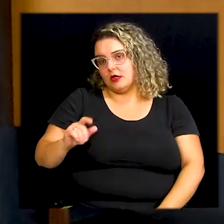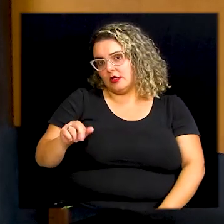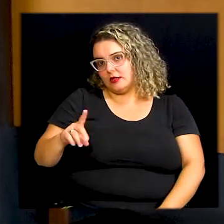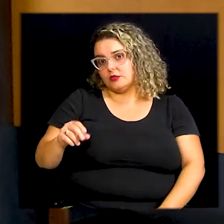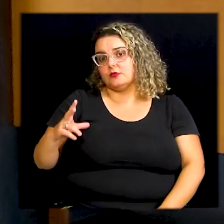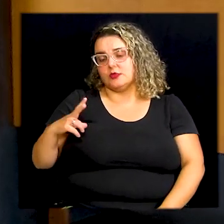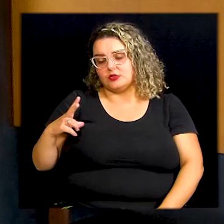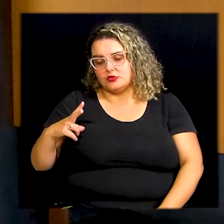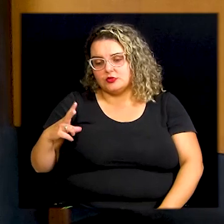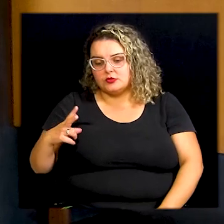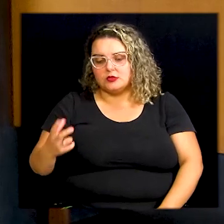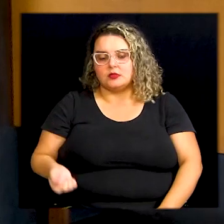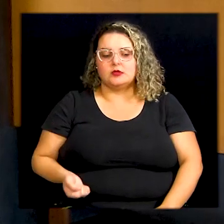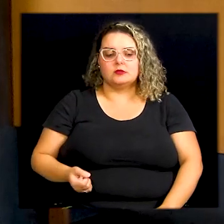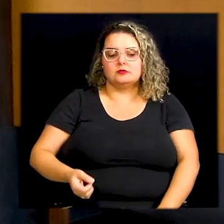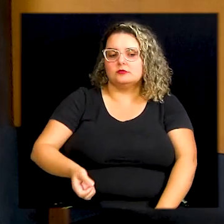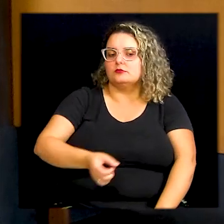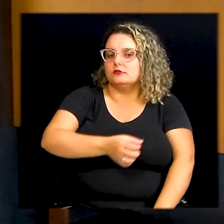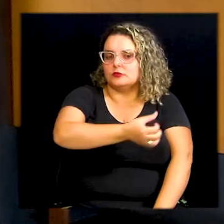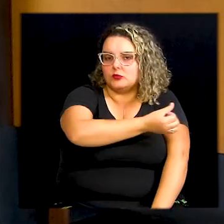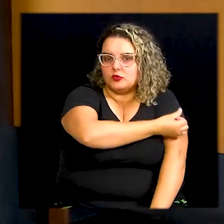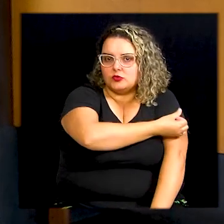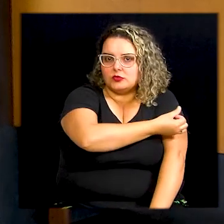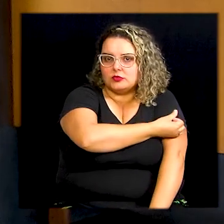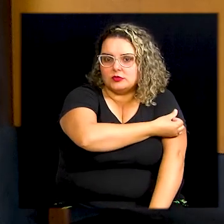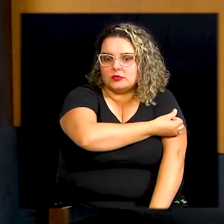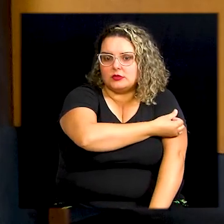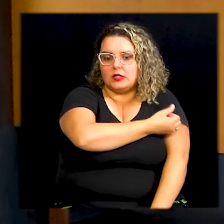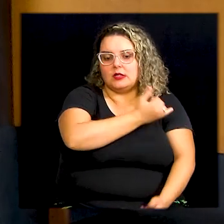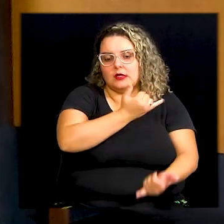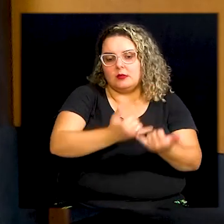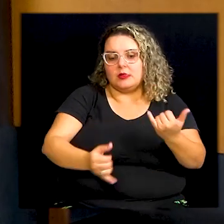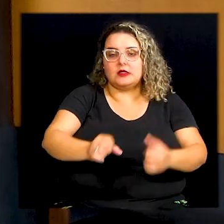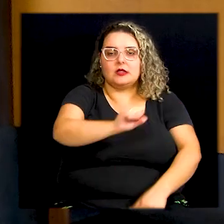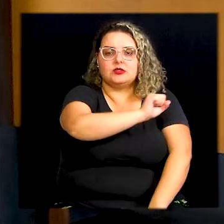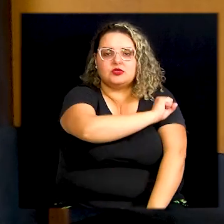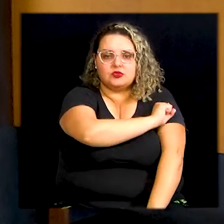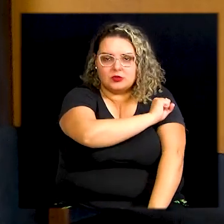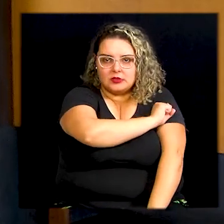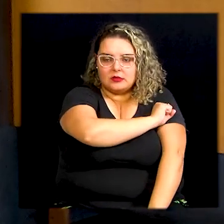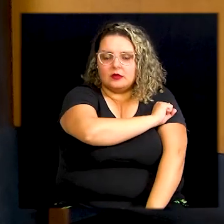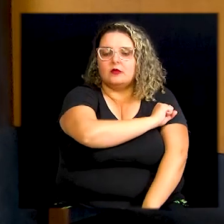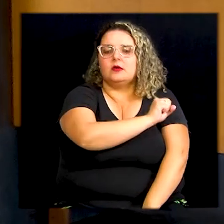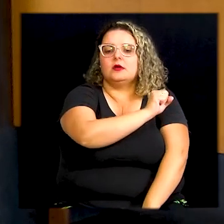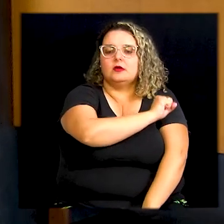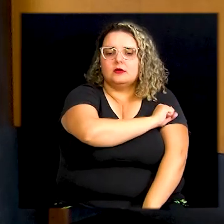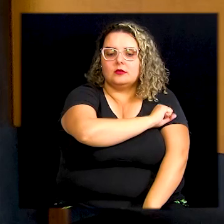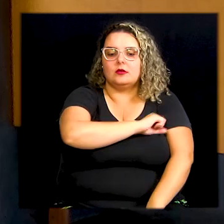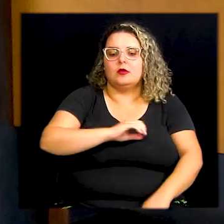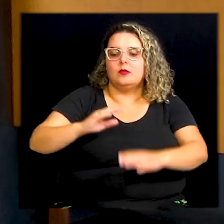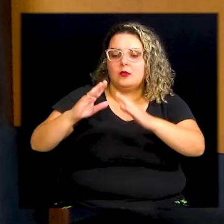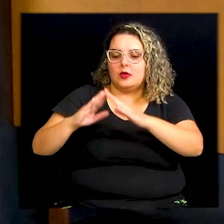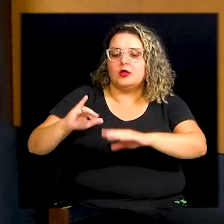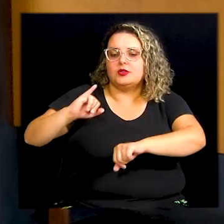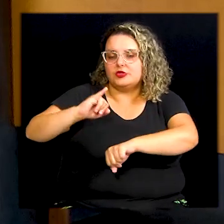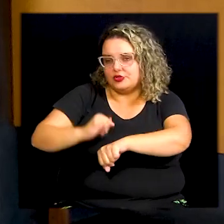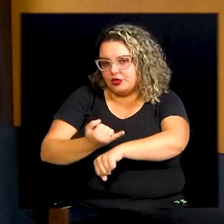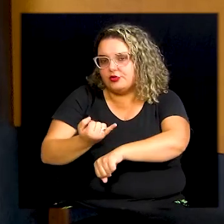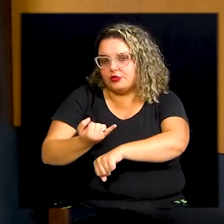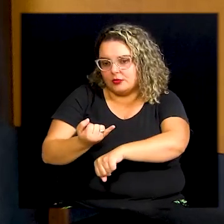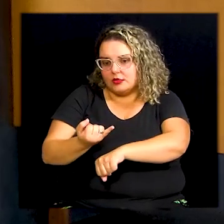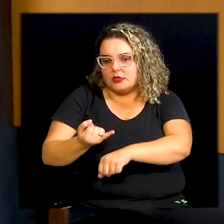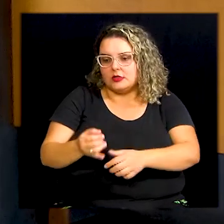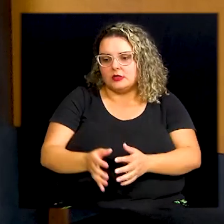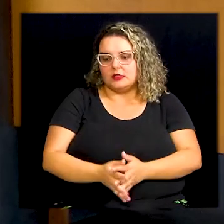conseguiu, particular. Aí eu estudei do sexto à metade do oitavo. Aí do oitavo eu comecei a morar em Jaguariúna, lá onde